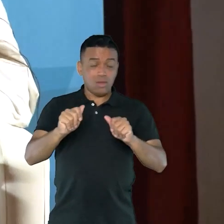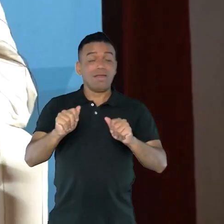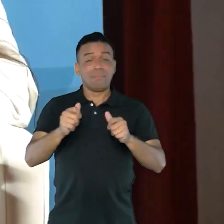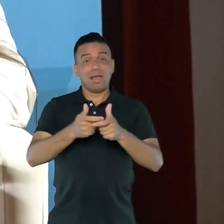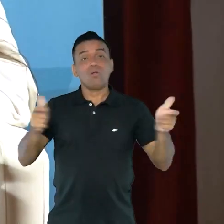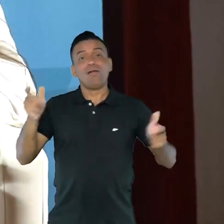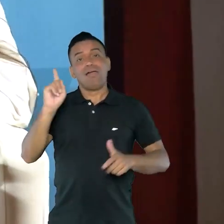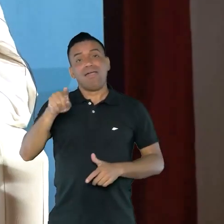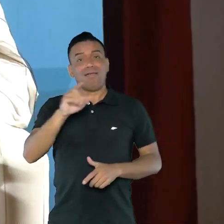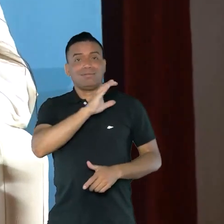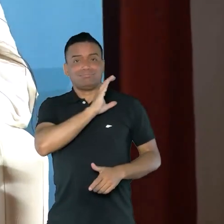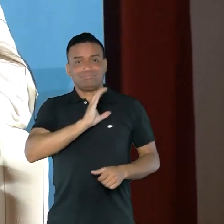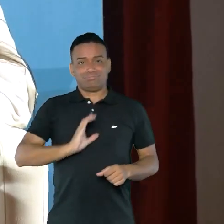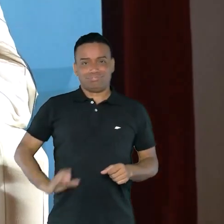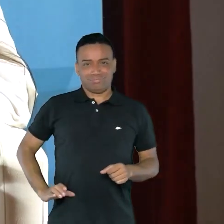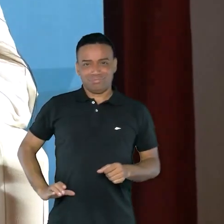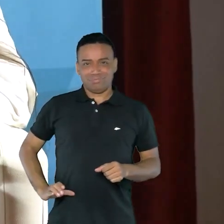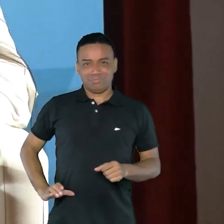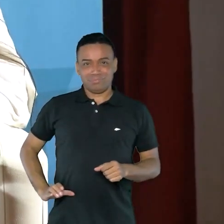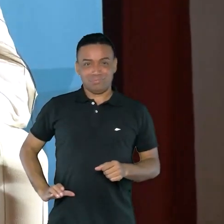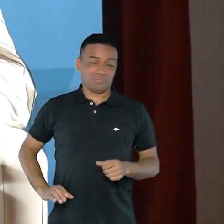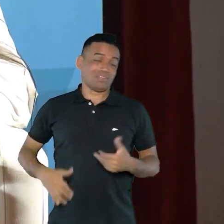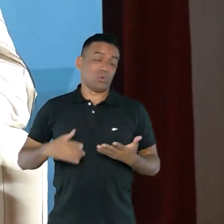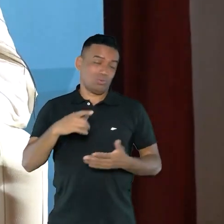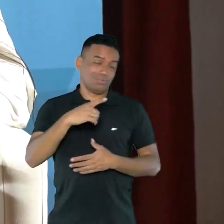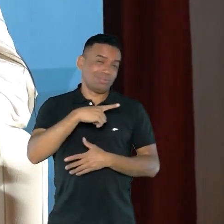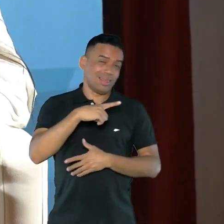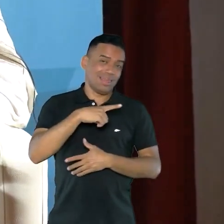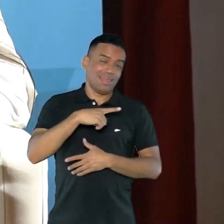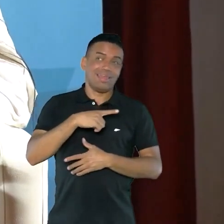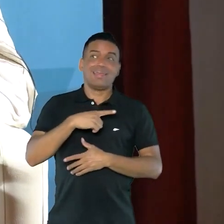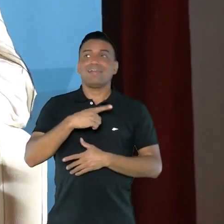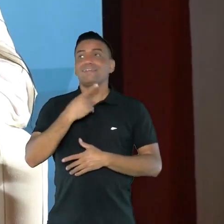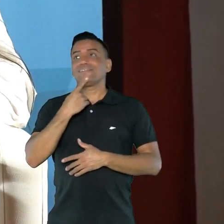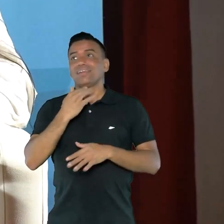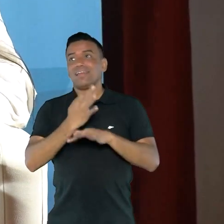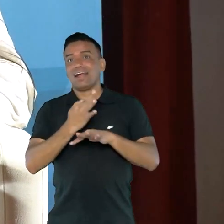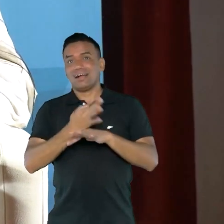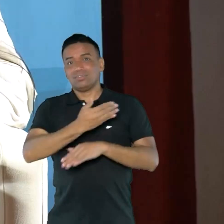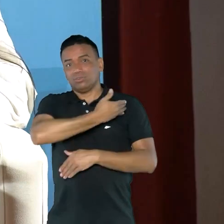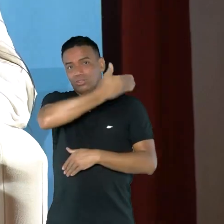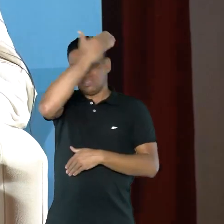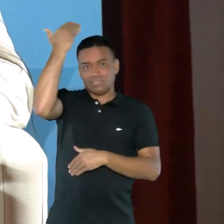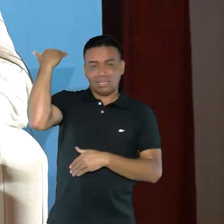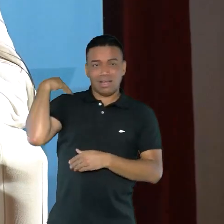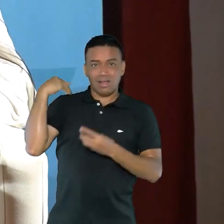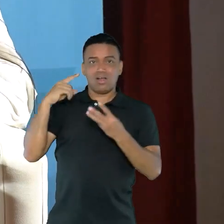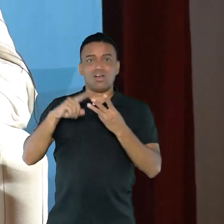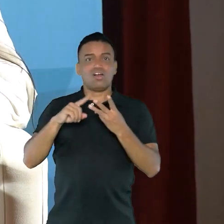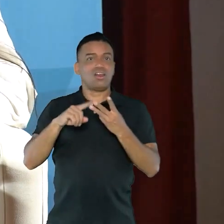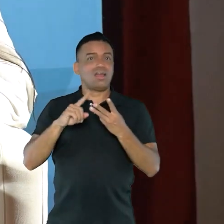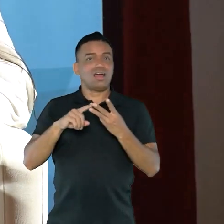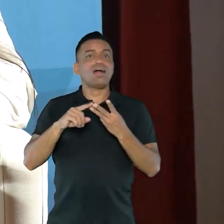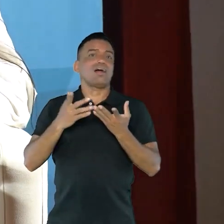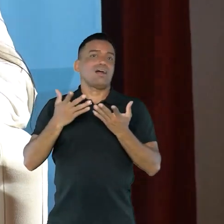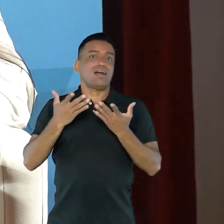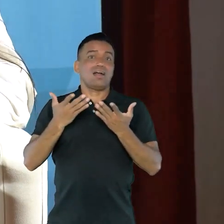cristão. Então a gente vai ter os feriados, né, de Nossa Senhora, de Corpus Christi, vários